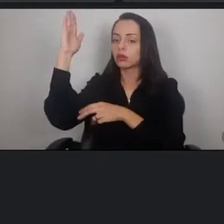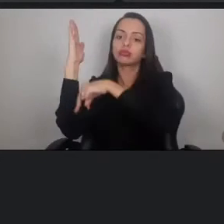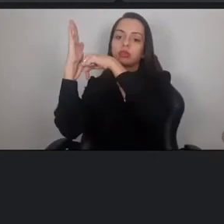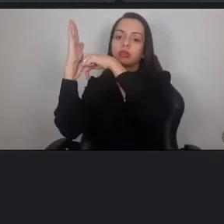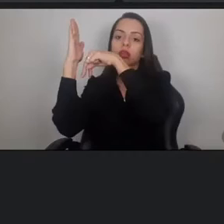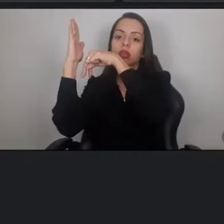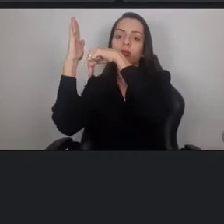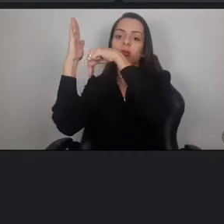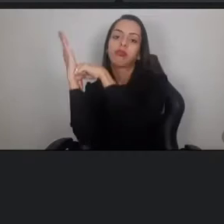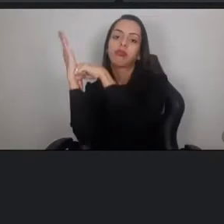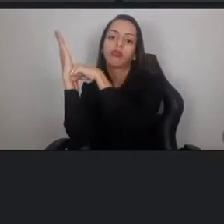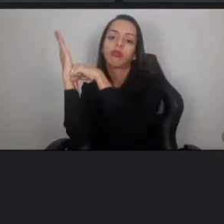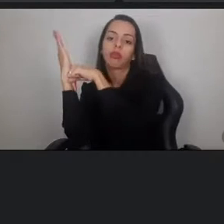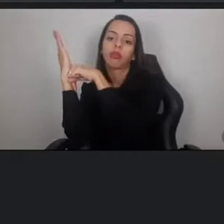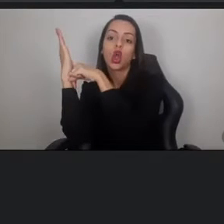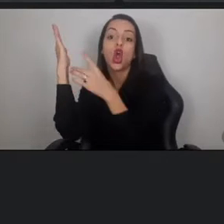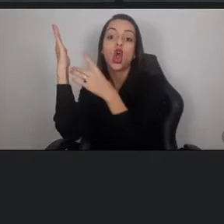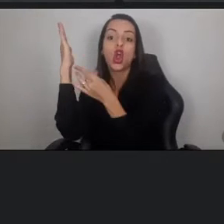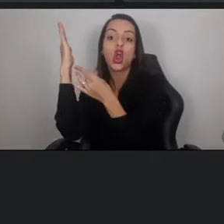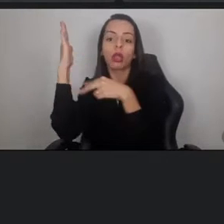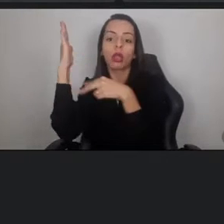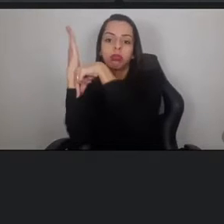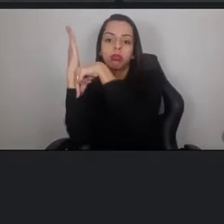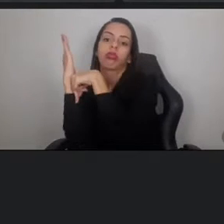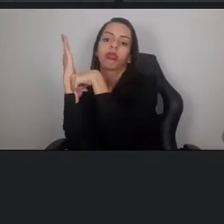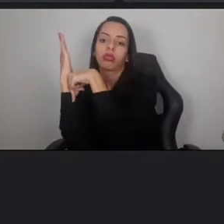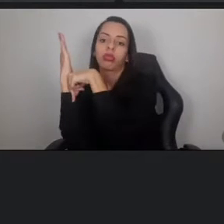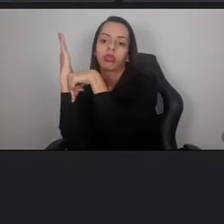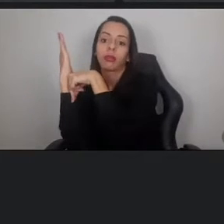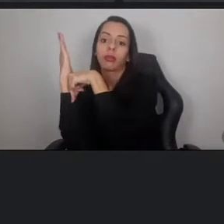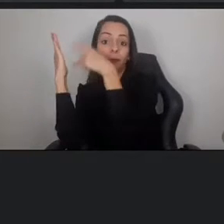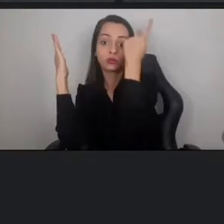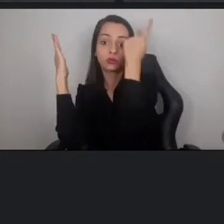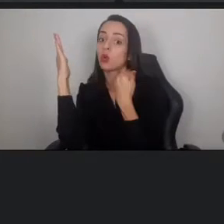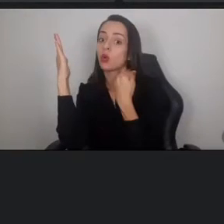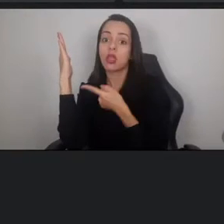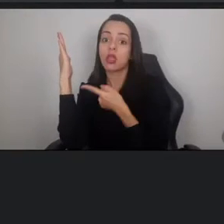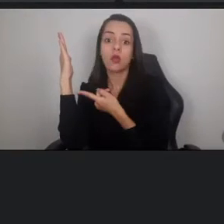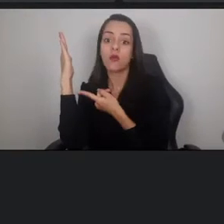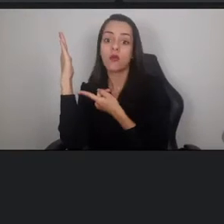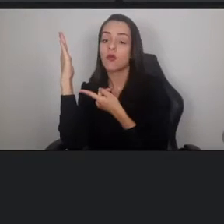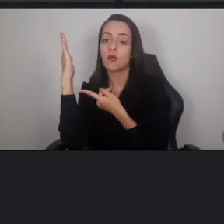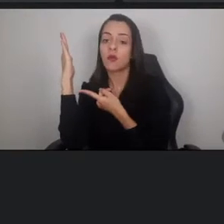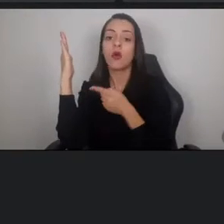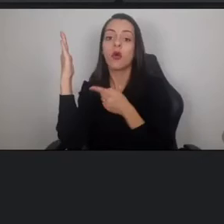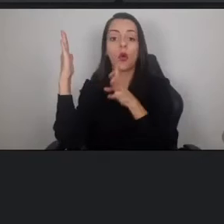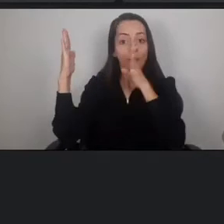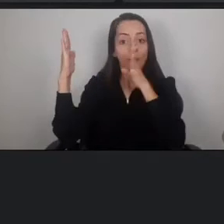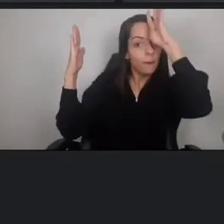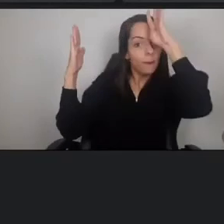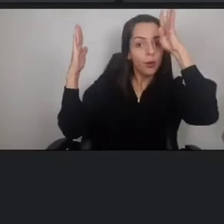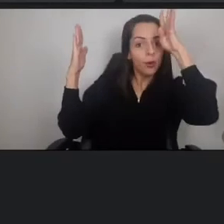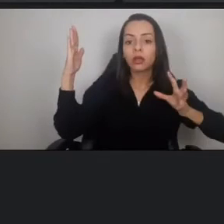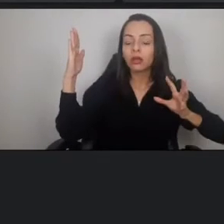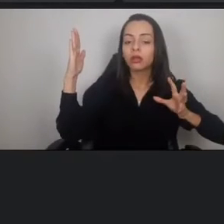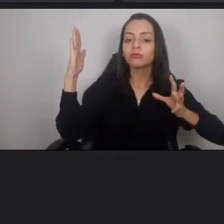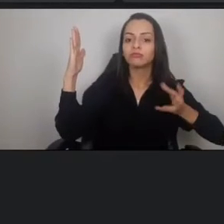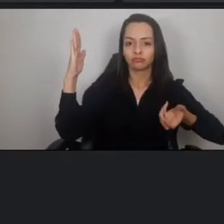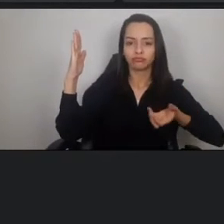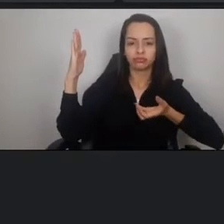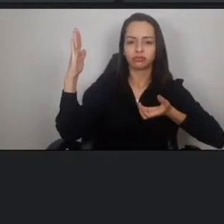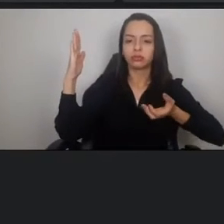eletrocutado. Na última figura, outra pessoa que foi eletrocutada fazendo uma ligação clandestina. Vemos também aqui na